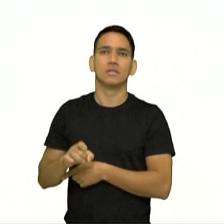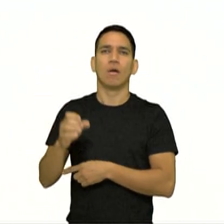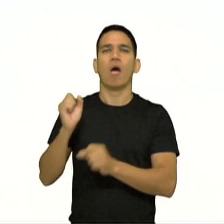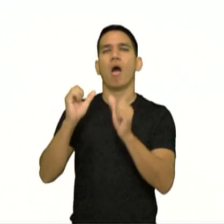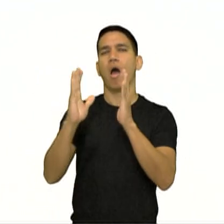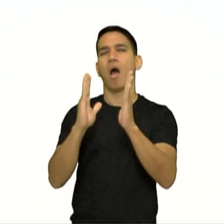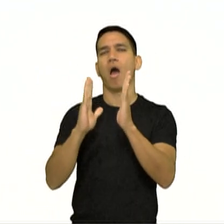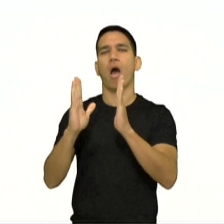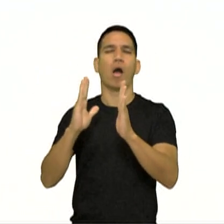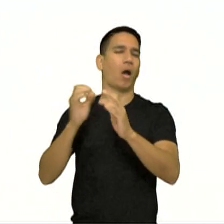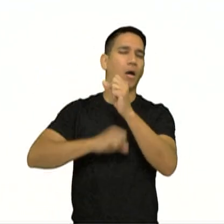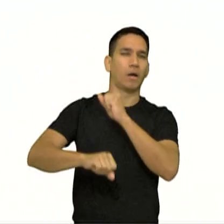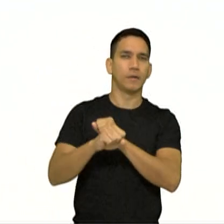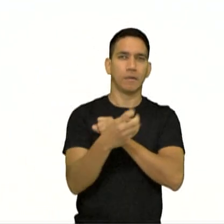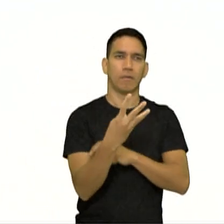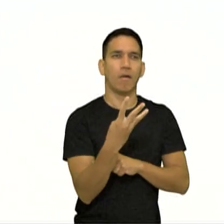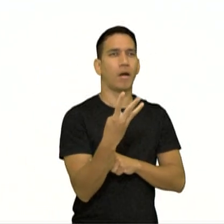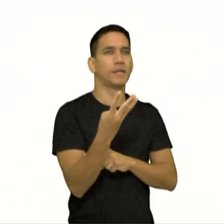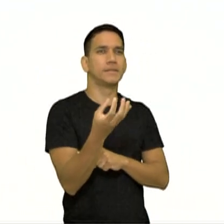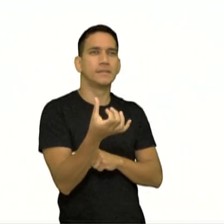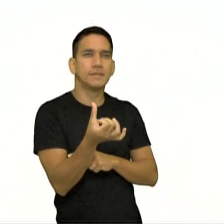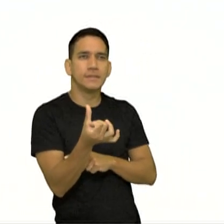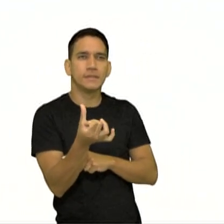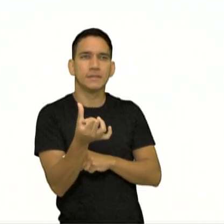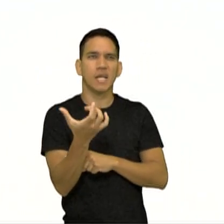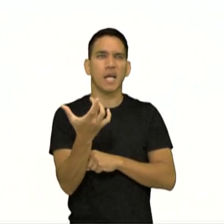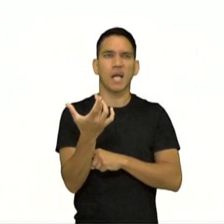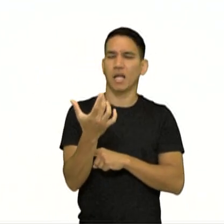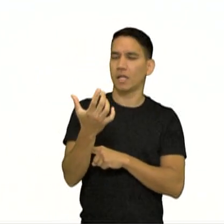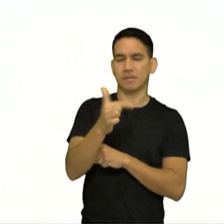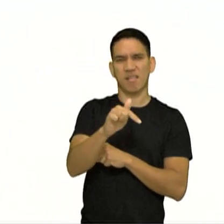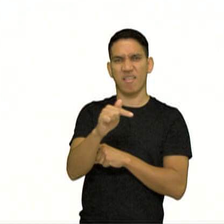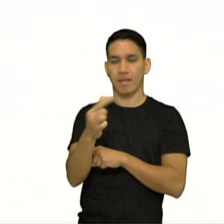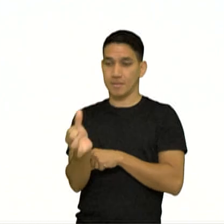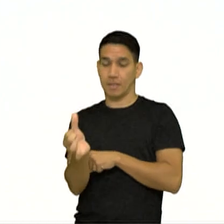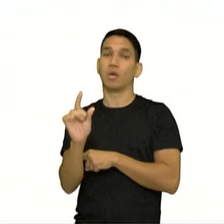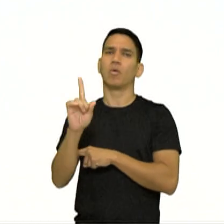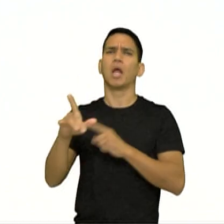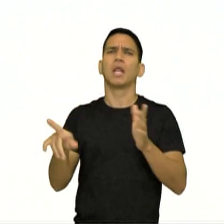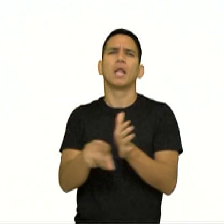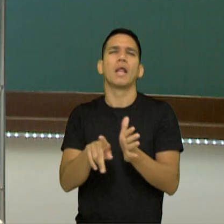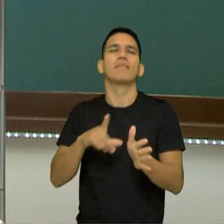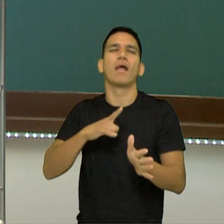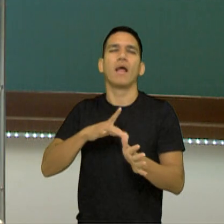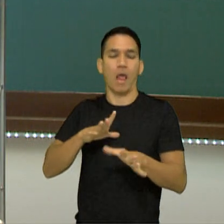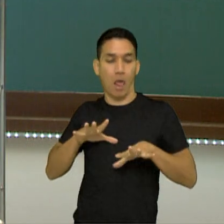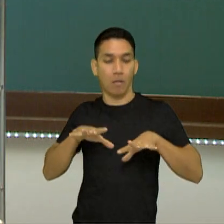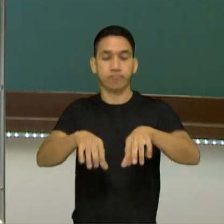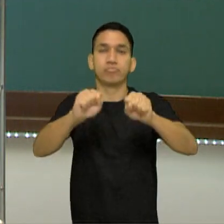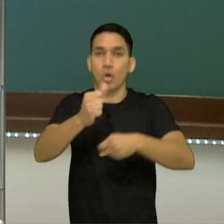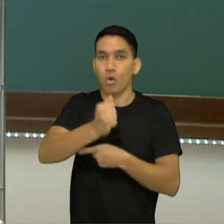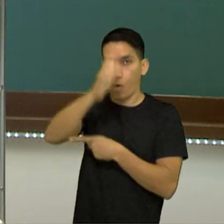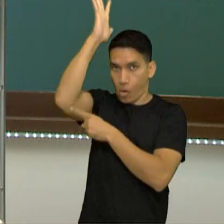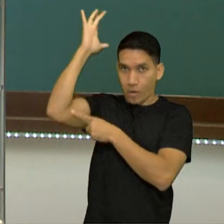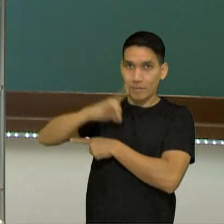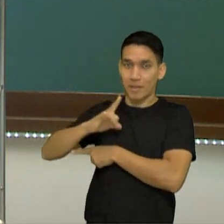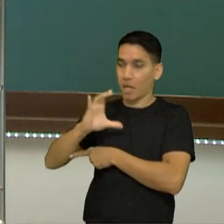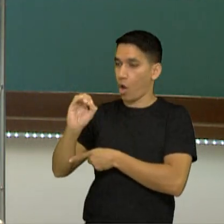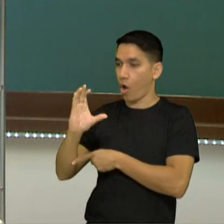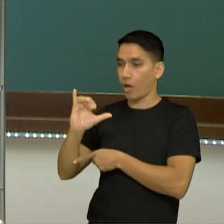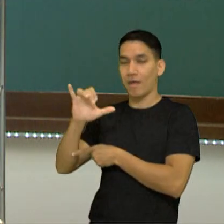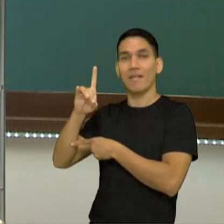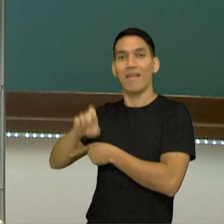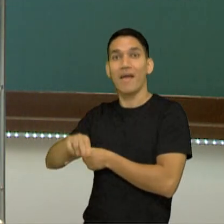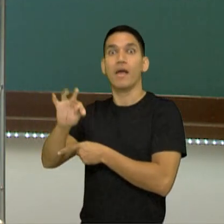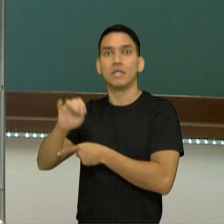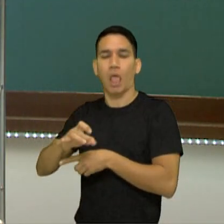476. Então, a gente vai ter a crise de Roma, as invasões dos povos germânicos, né? E Roma, no Ocidente, vai deixar